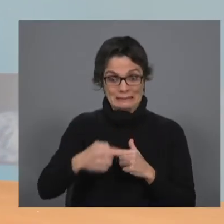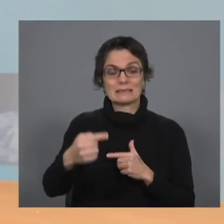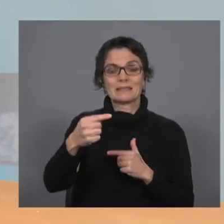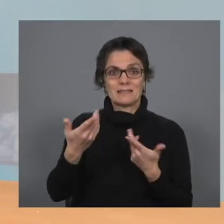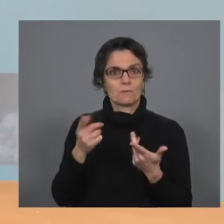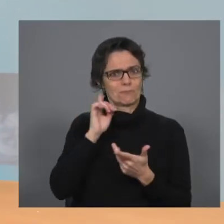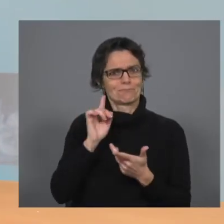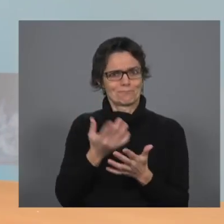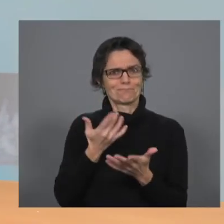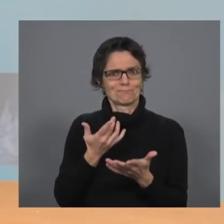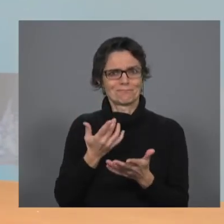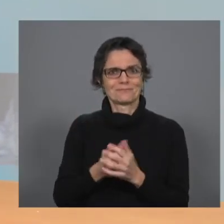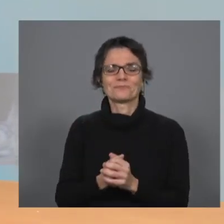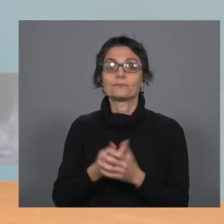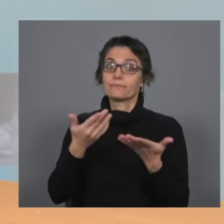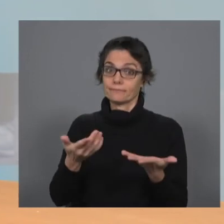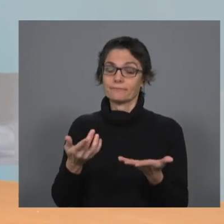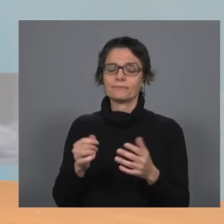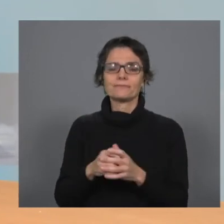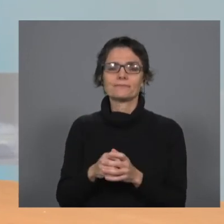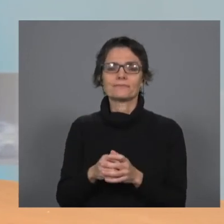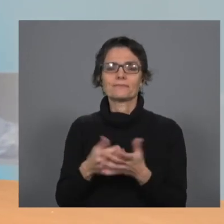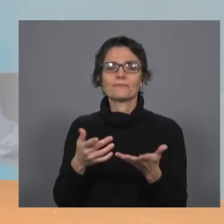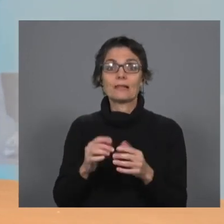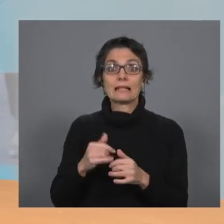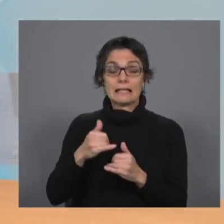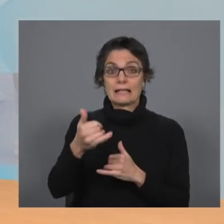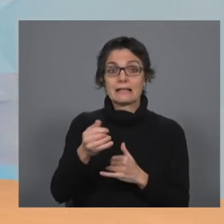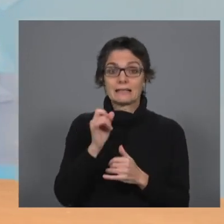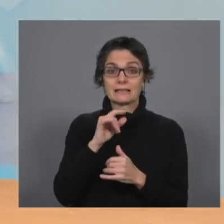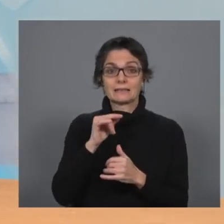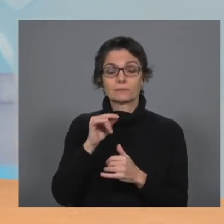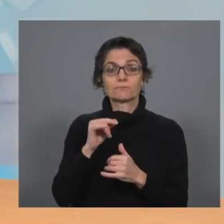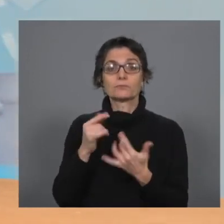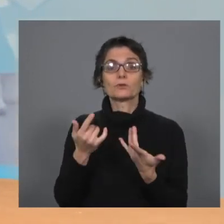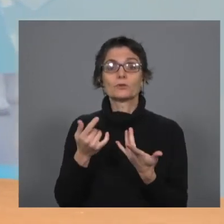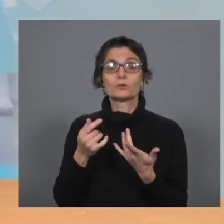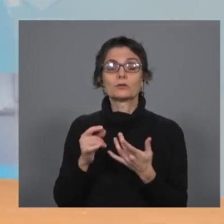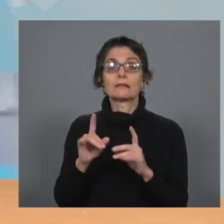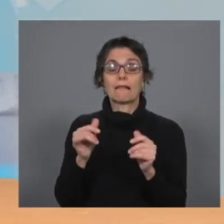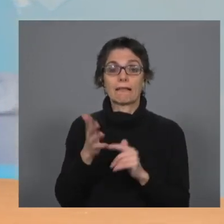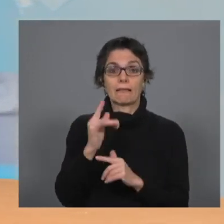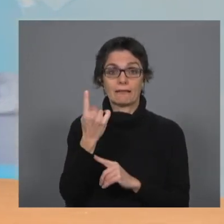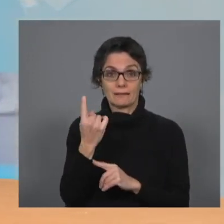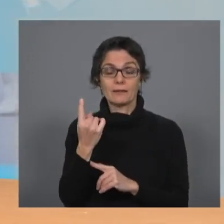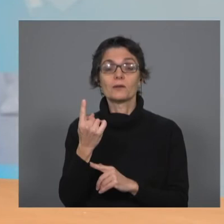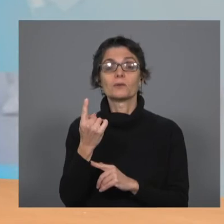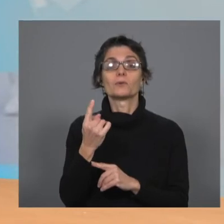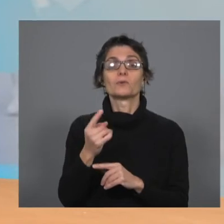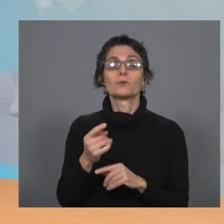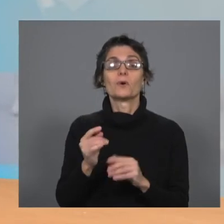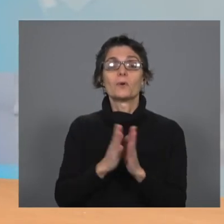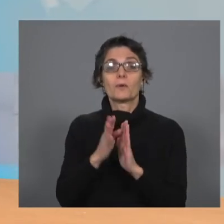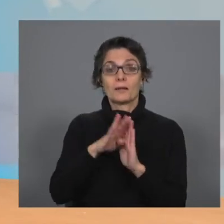tão importante. Ficamos por aqui. Mais logo pode acompanhar ainda na Antena 1 a edição rádio do programa